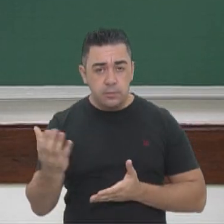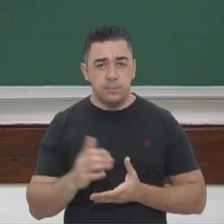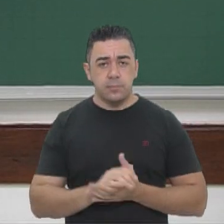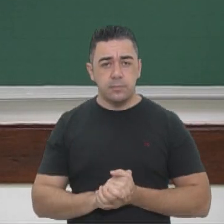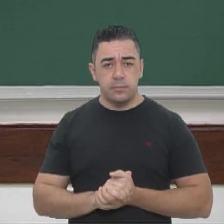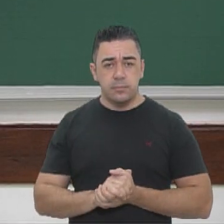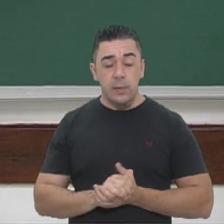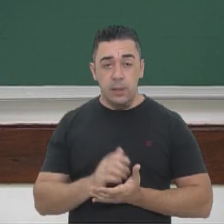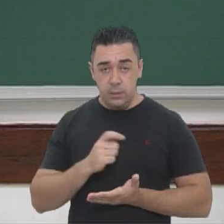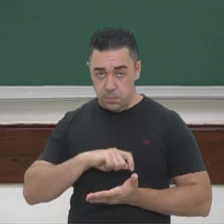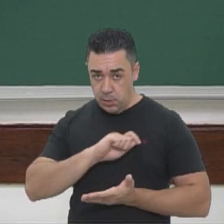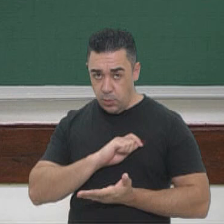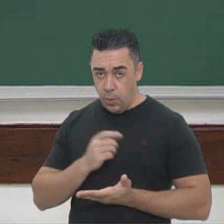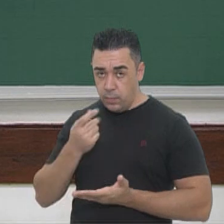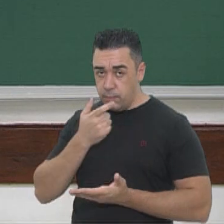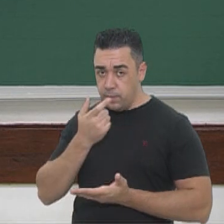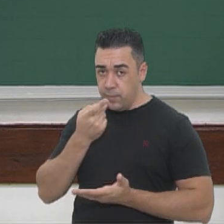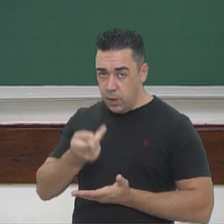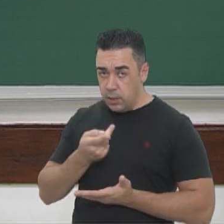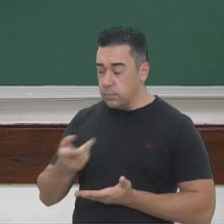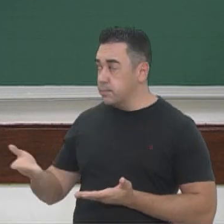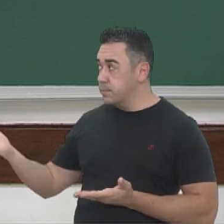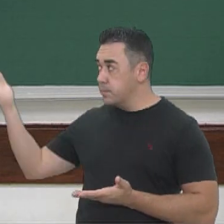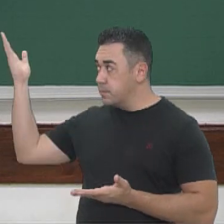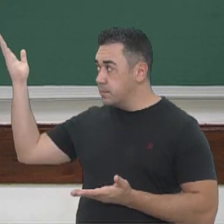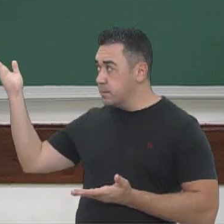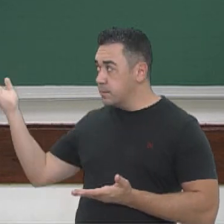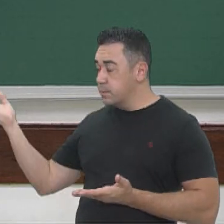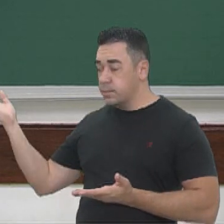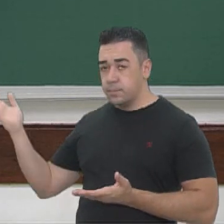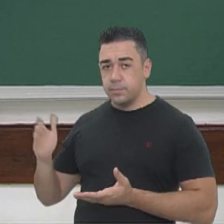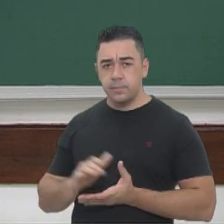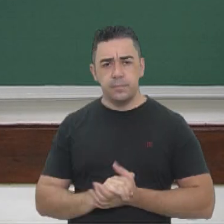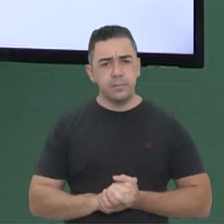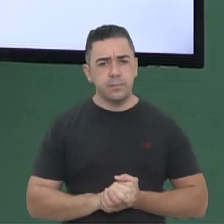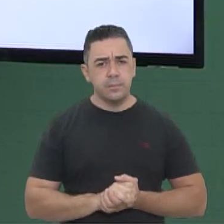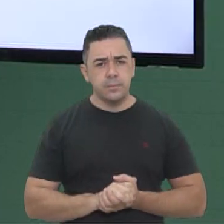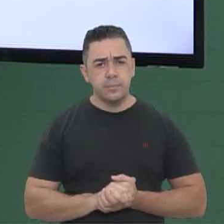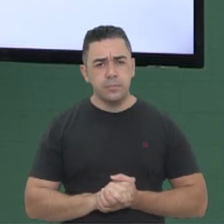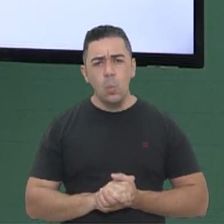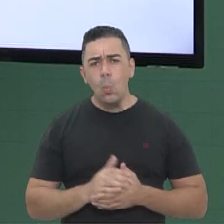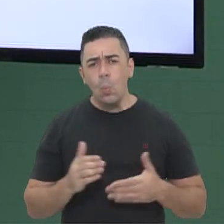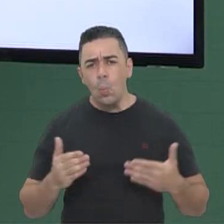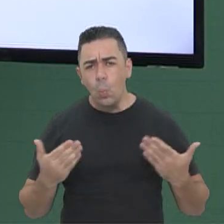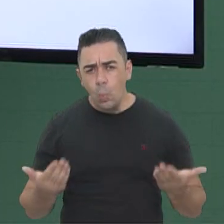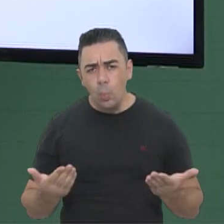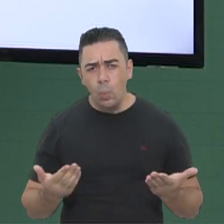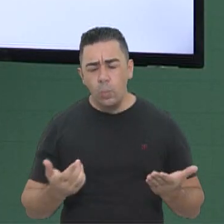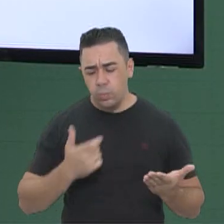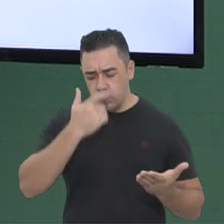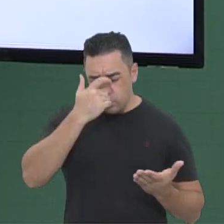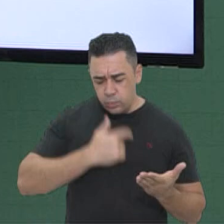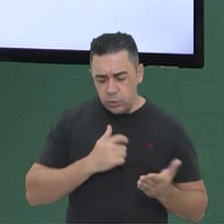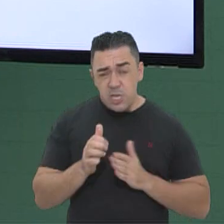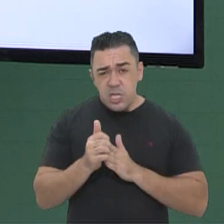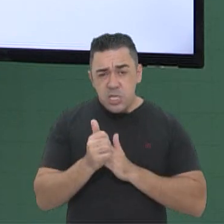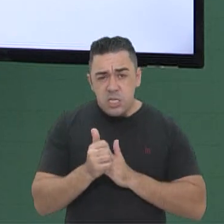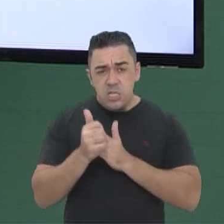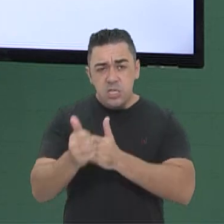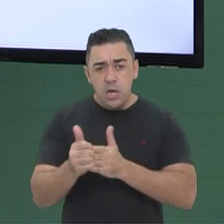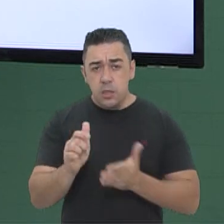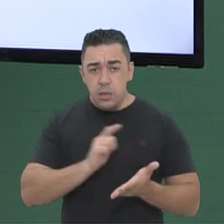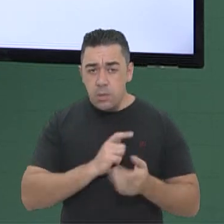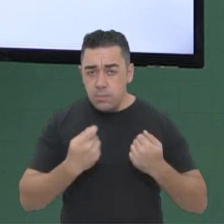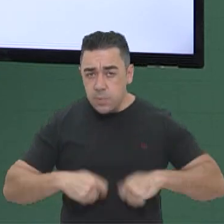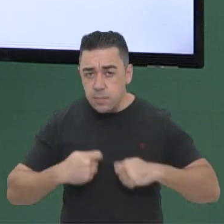Aspectos em geral das guias turísticas. Quais os aspectos que um guia de viagem tem que